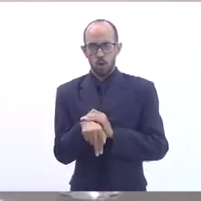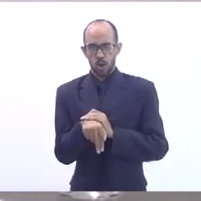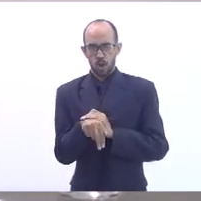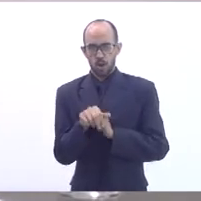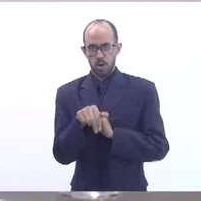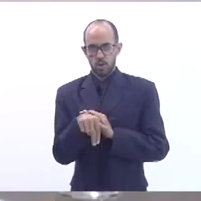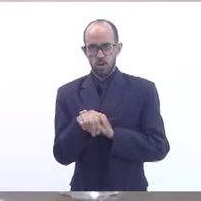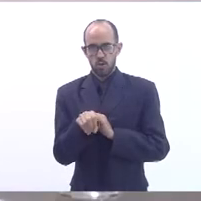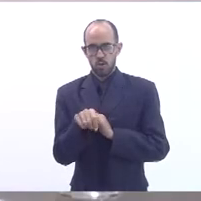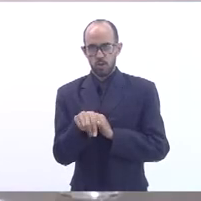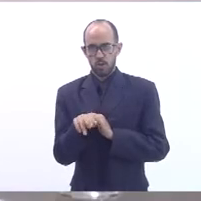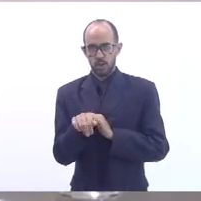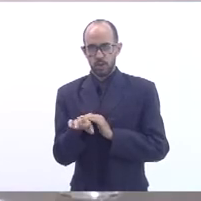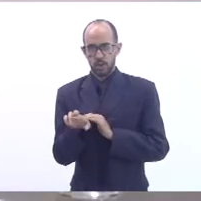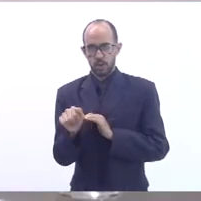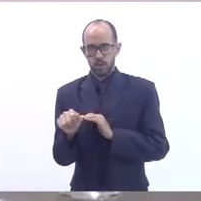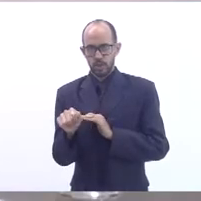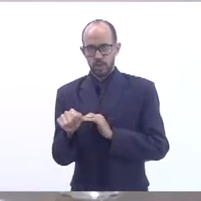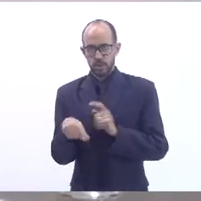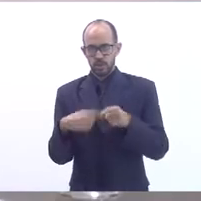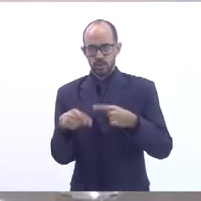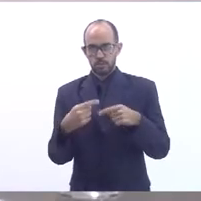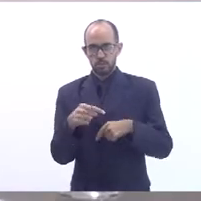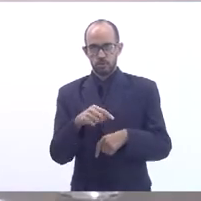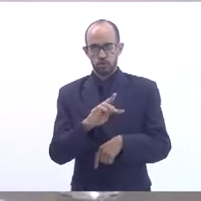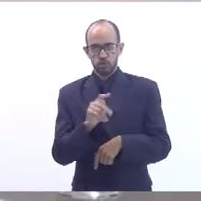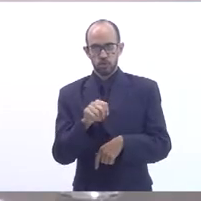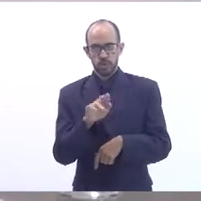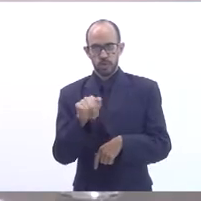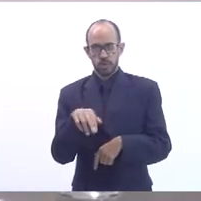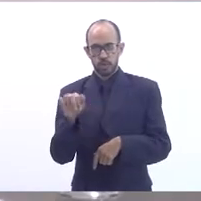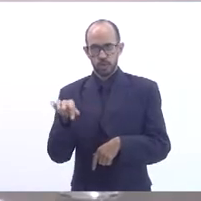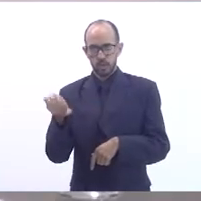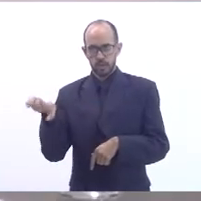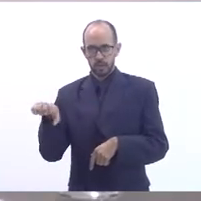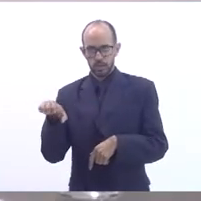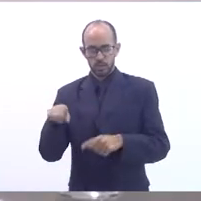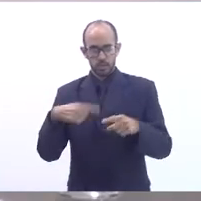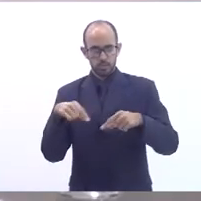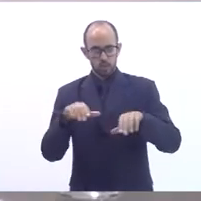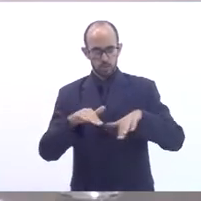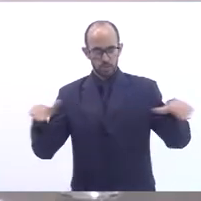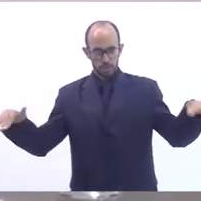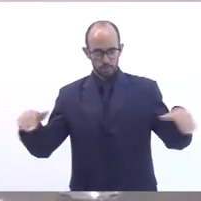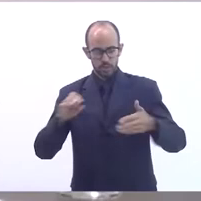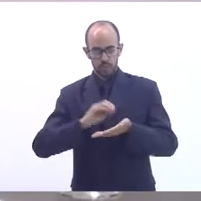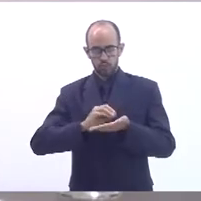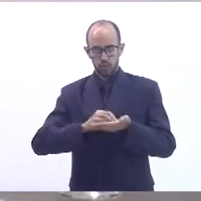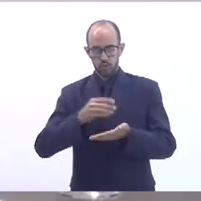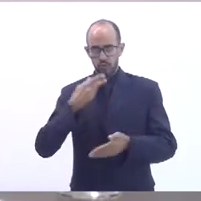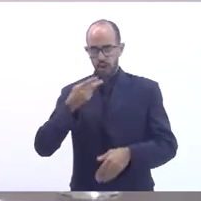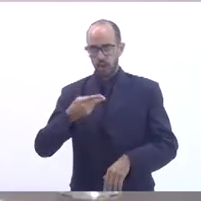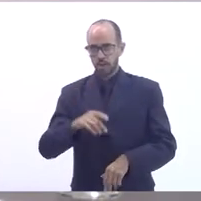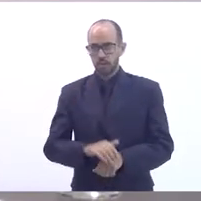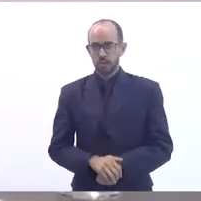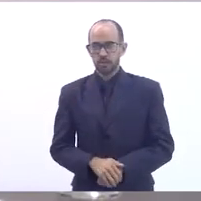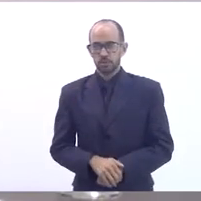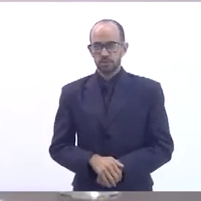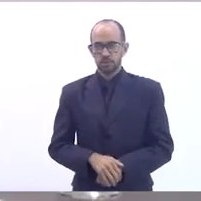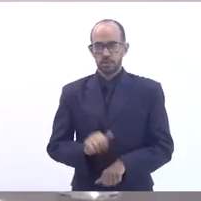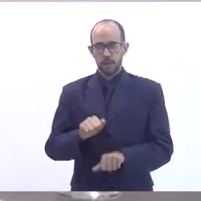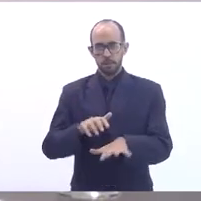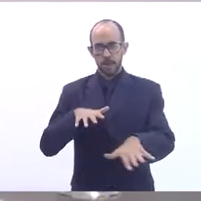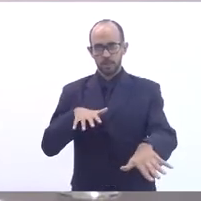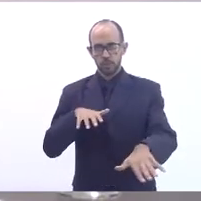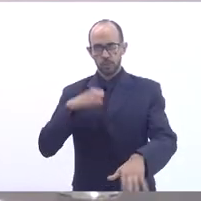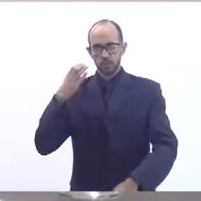e em seguida o Henrique Palmieri depois vamos ouvir os da mesa que não falaram ainda então vou a Nogueira é da marcha de